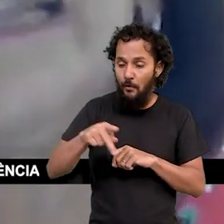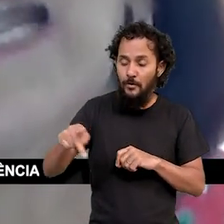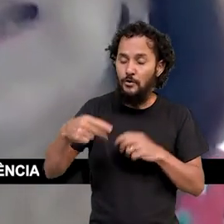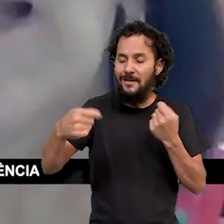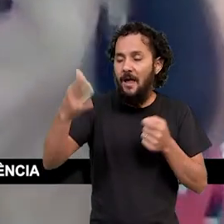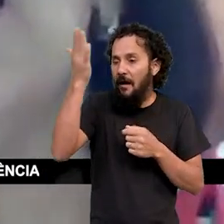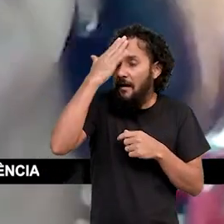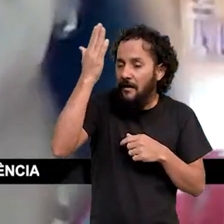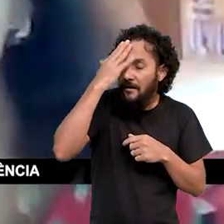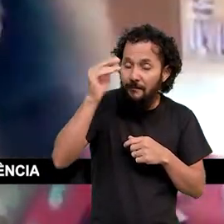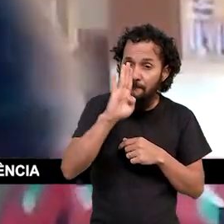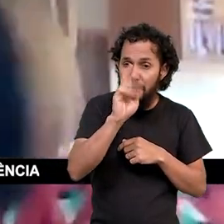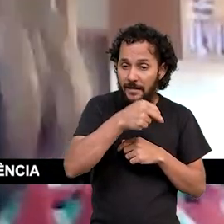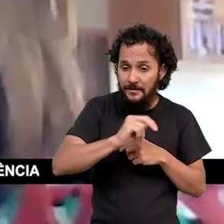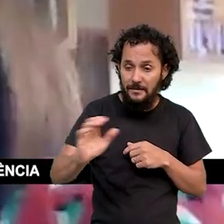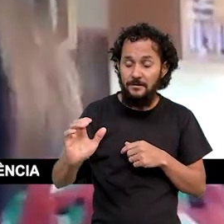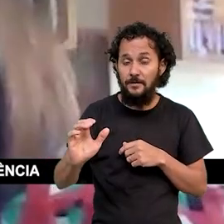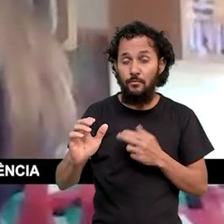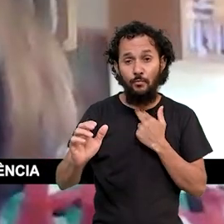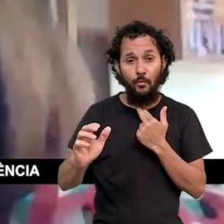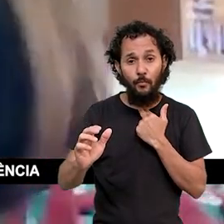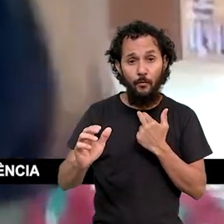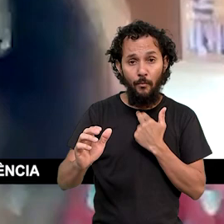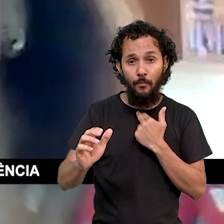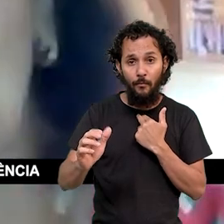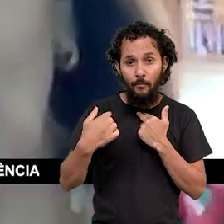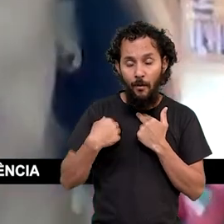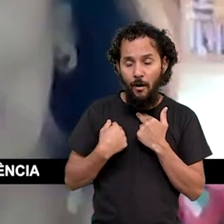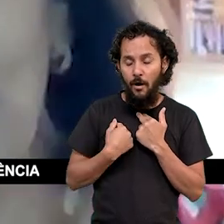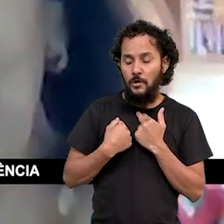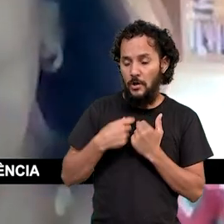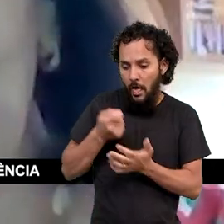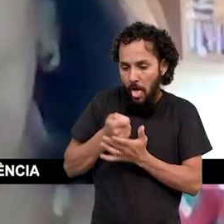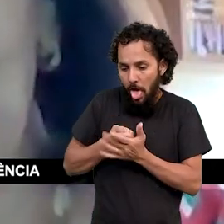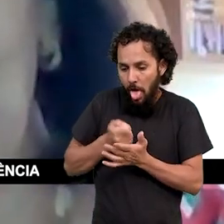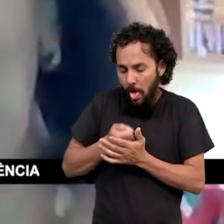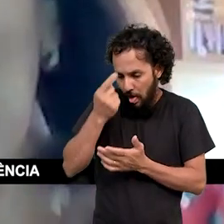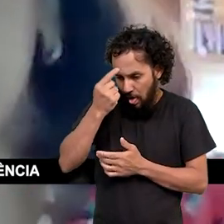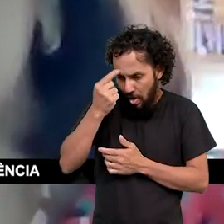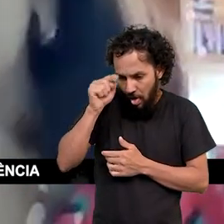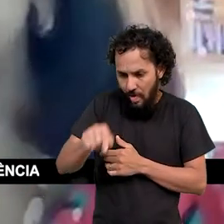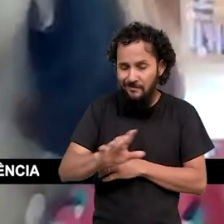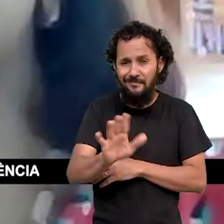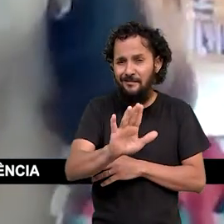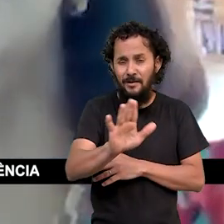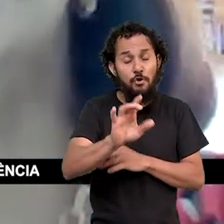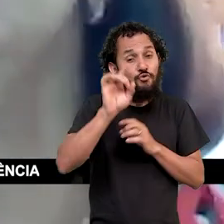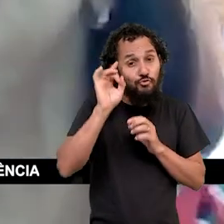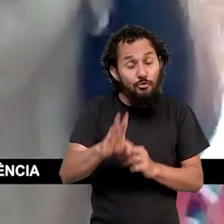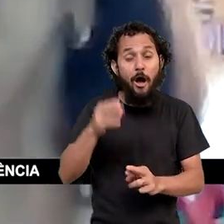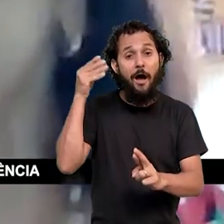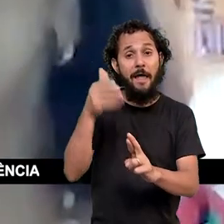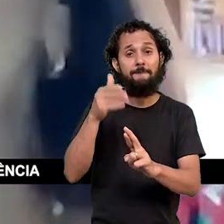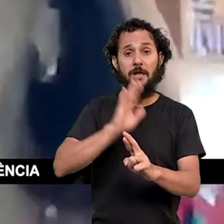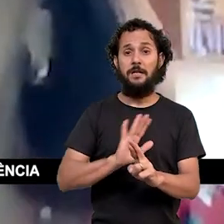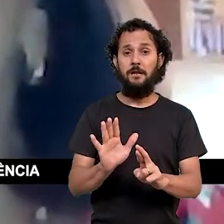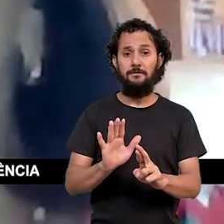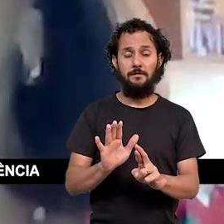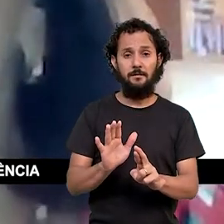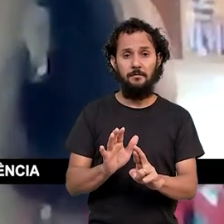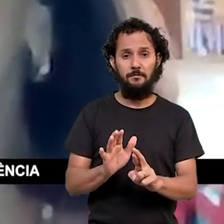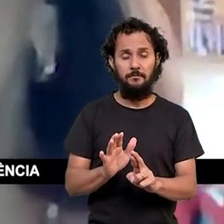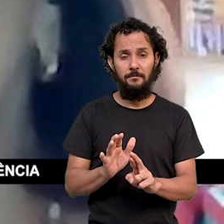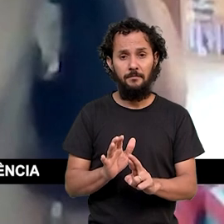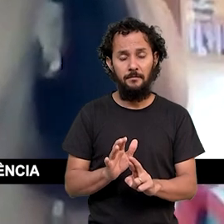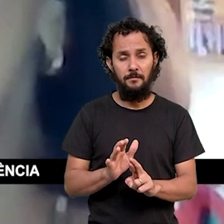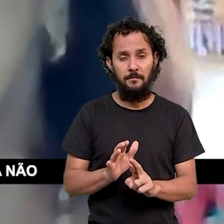a entenderem que a BNCC não pode ser um catecismo, que ela deve ser uma referência